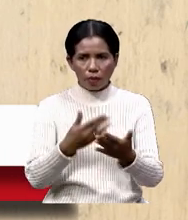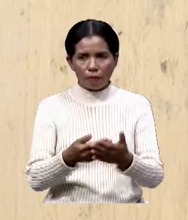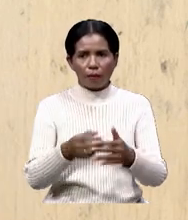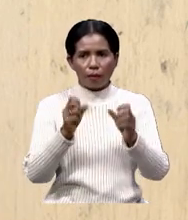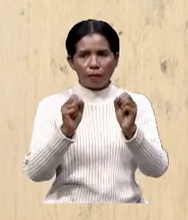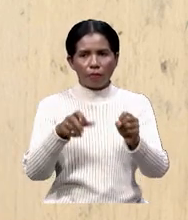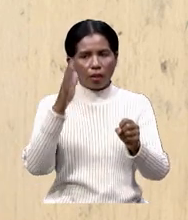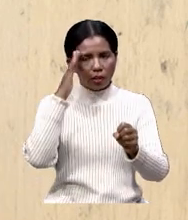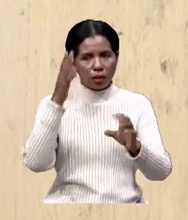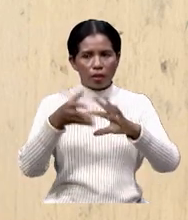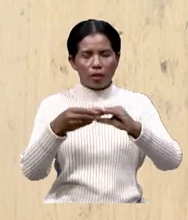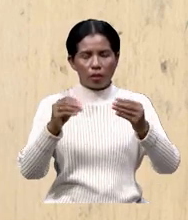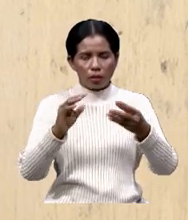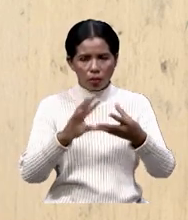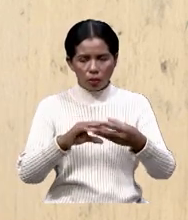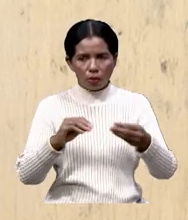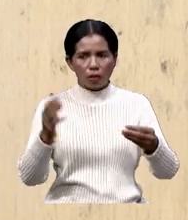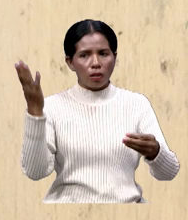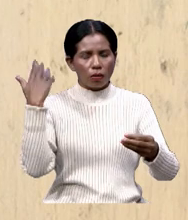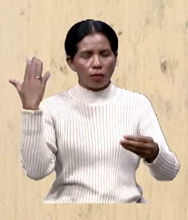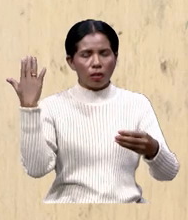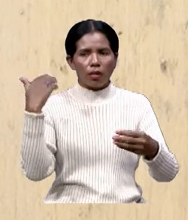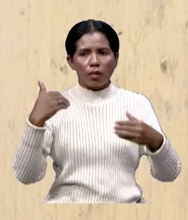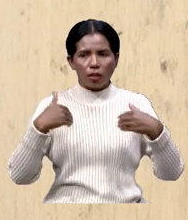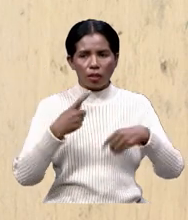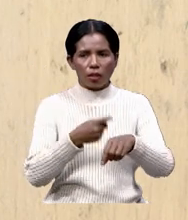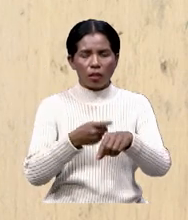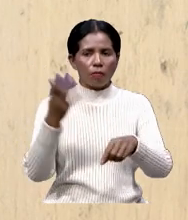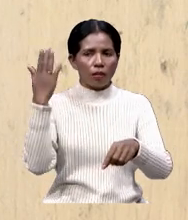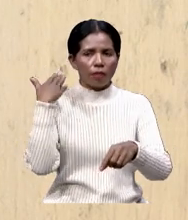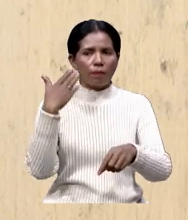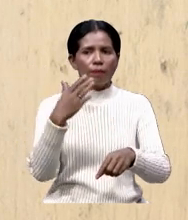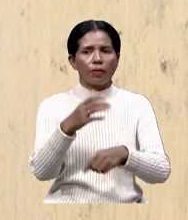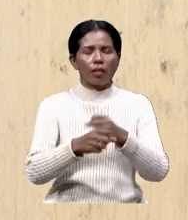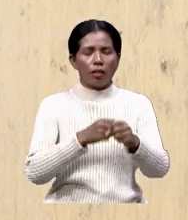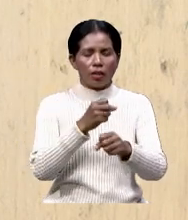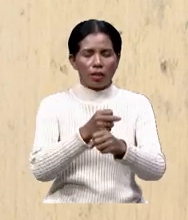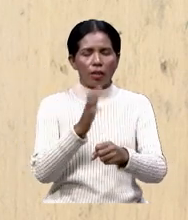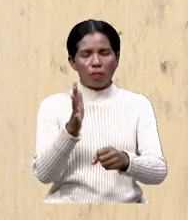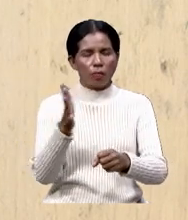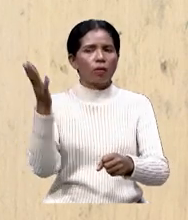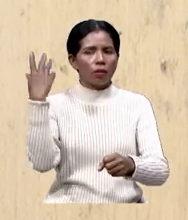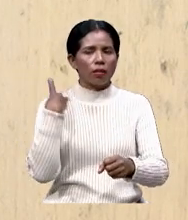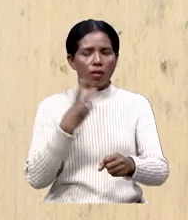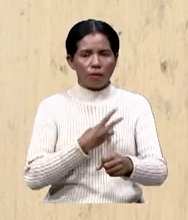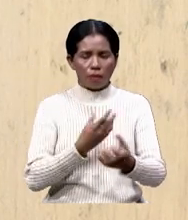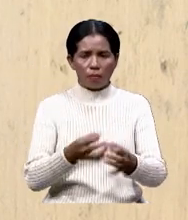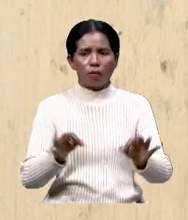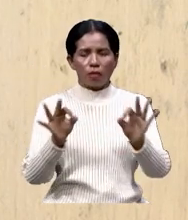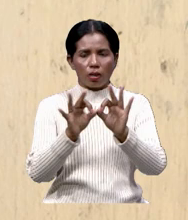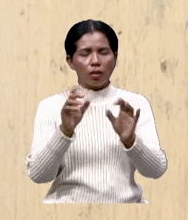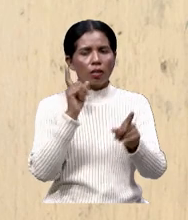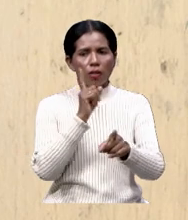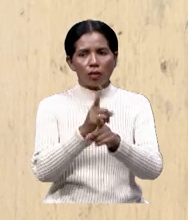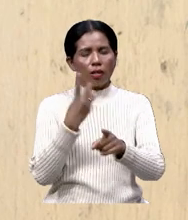konyese fila fali historia dan meba, lulu kakontese iha tempo neba ya 50 anos liba. Namanya me ame importante tebes, ame lako ya